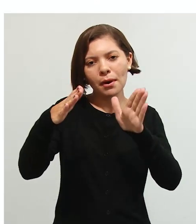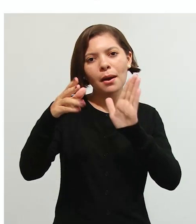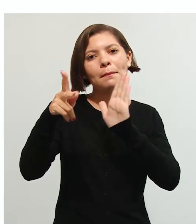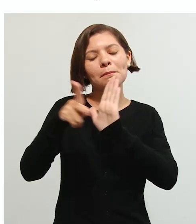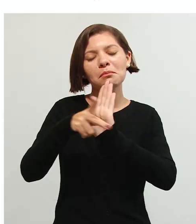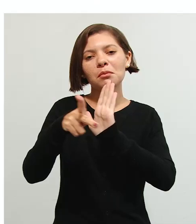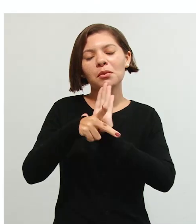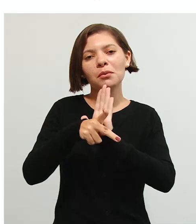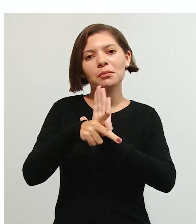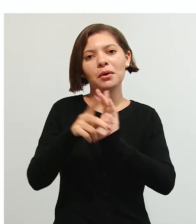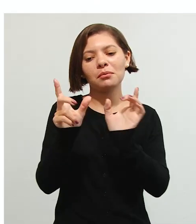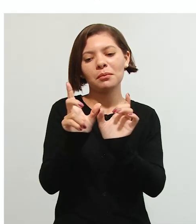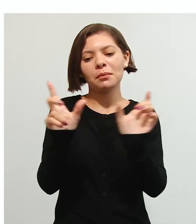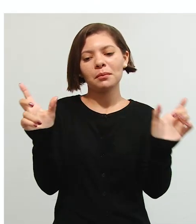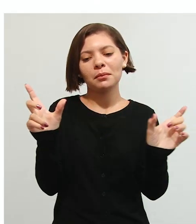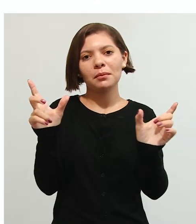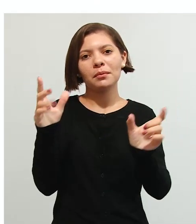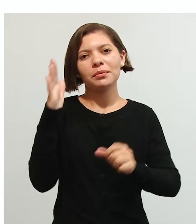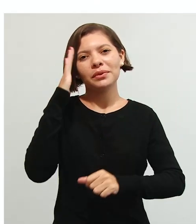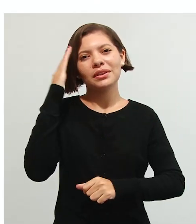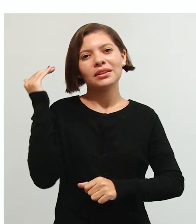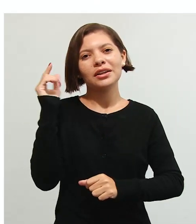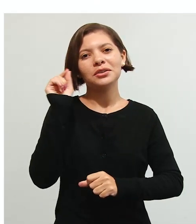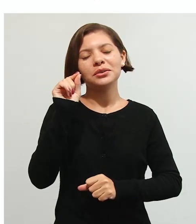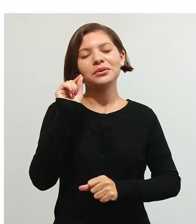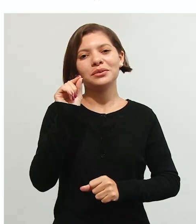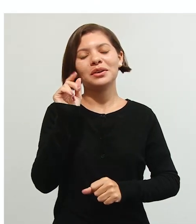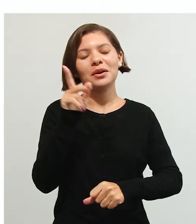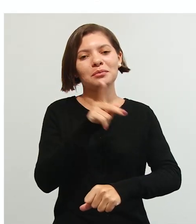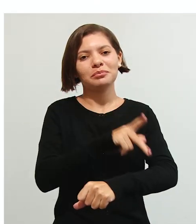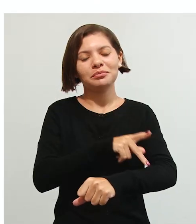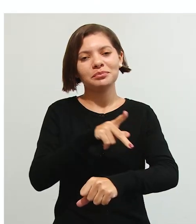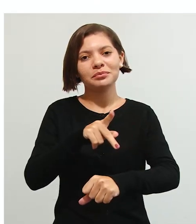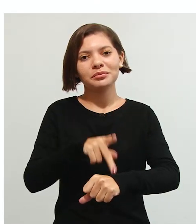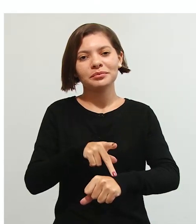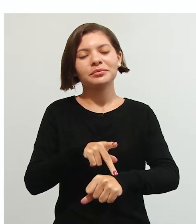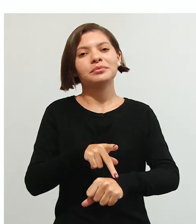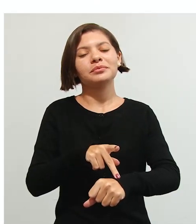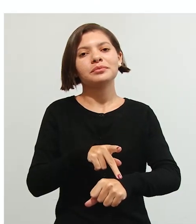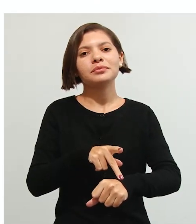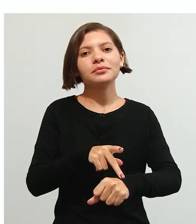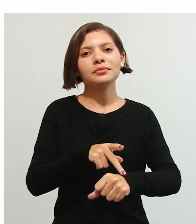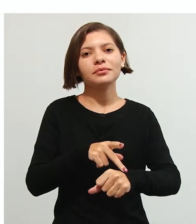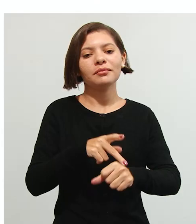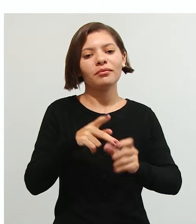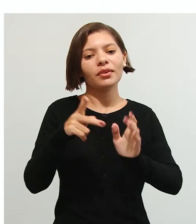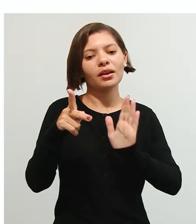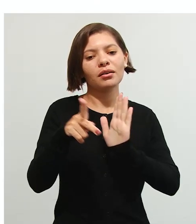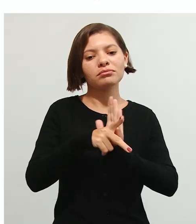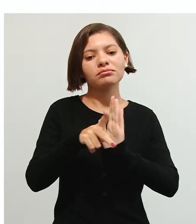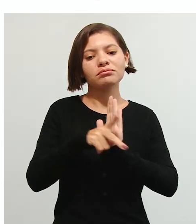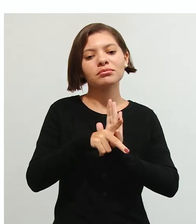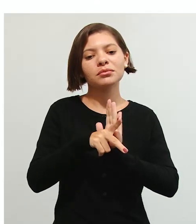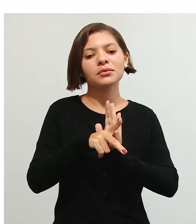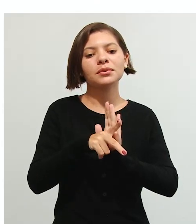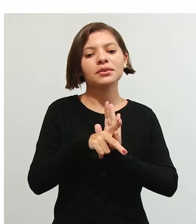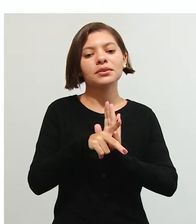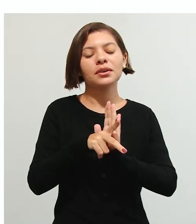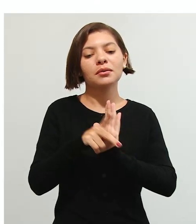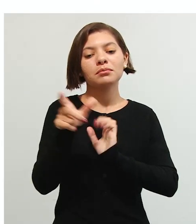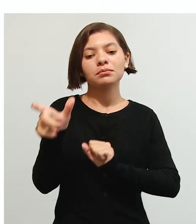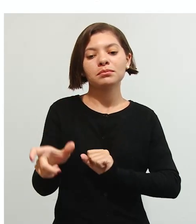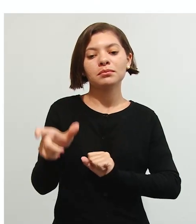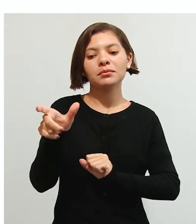Então, nesta frase a gente entende exatamente o que a pedagogia proposta por